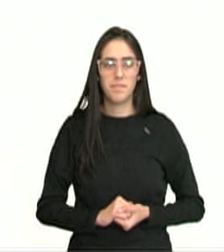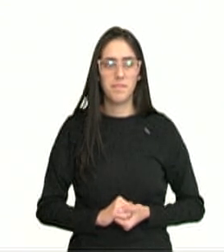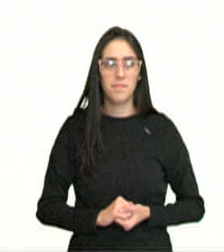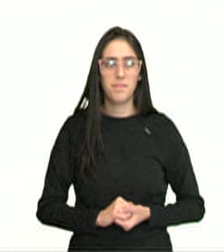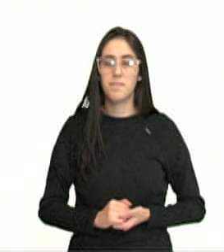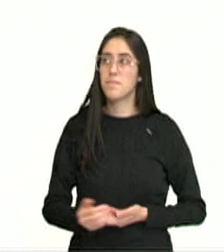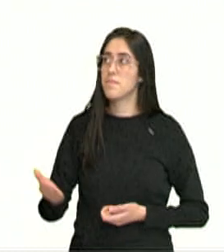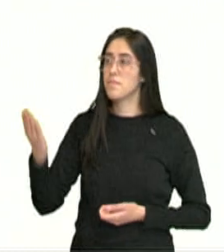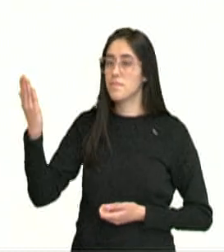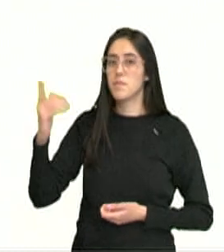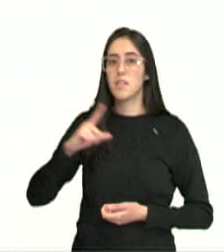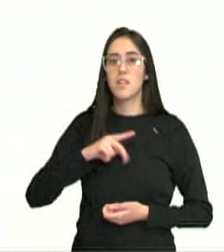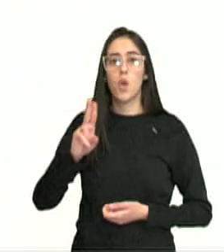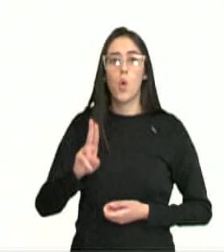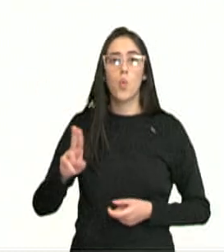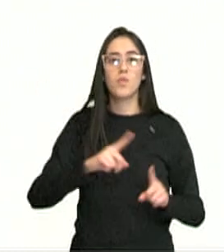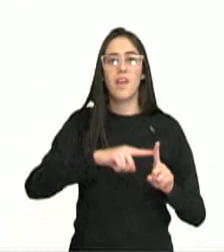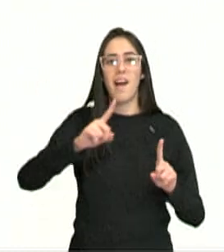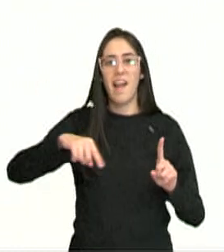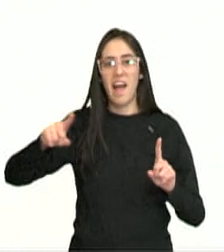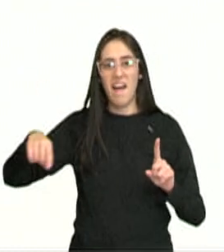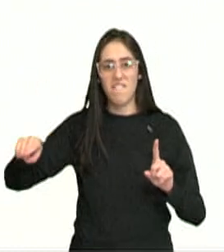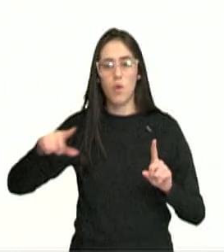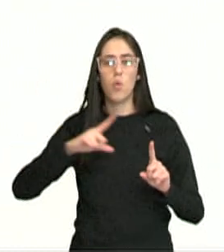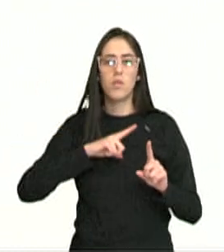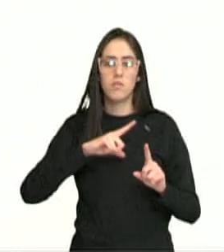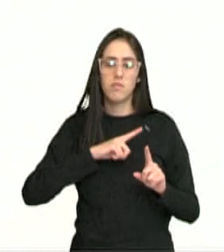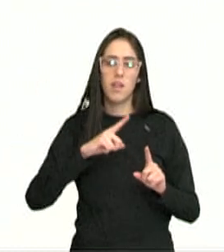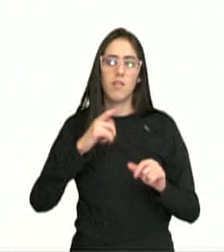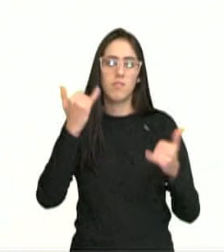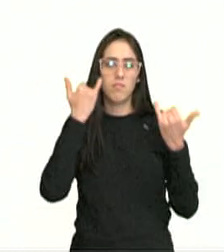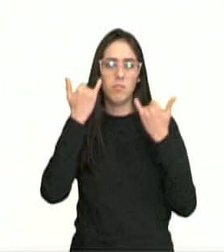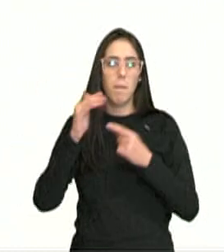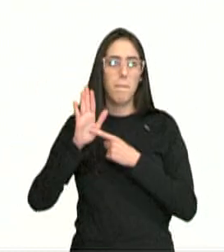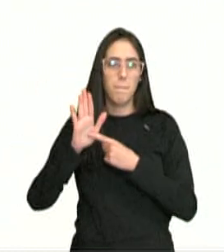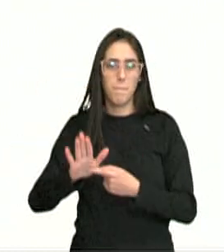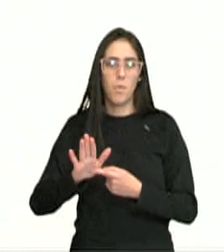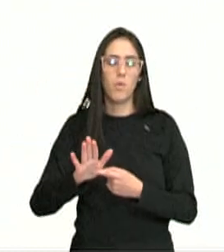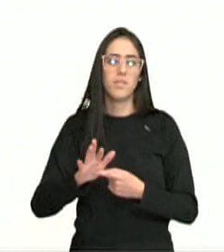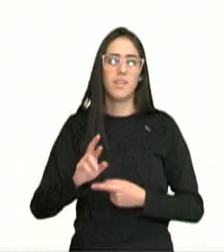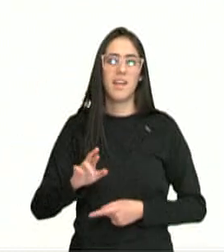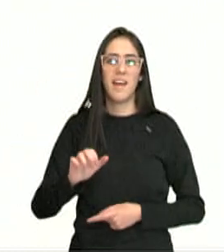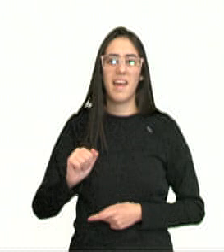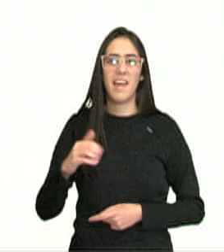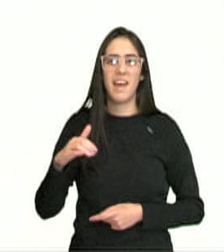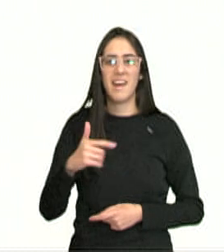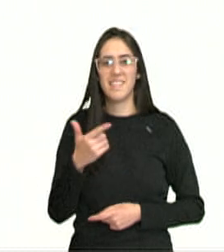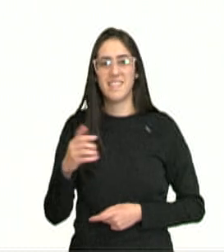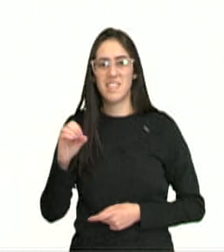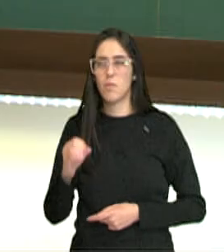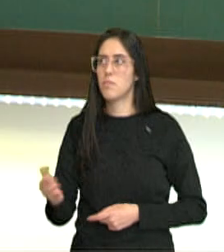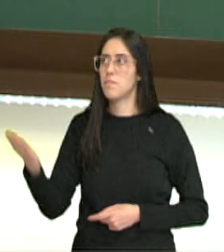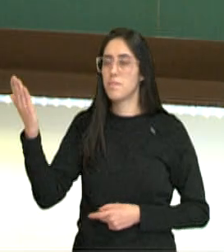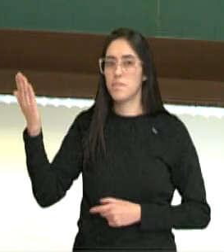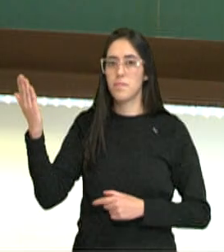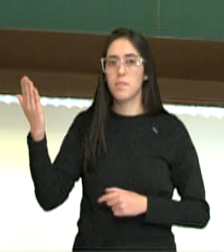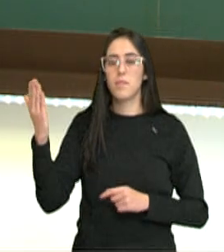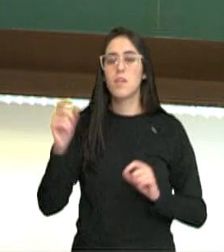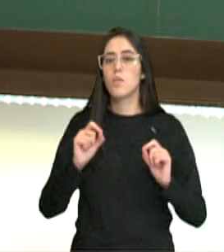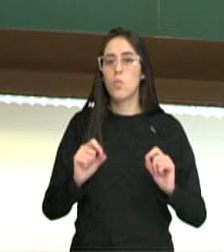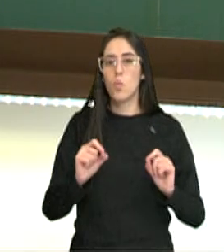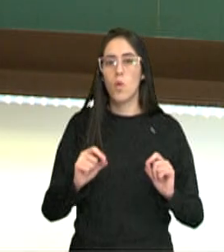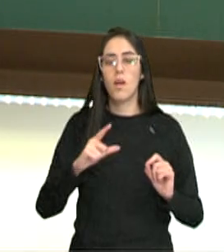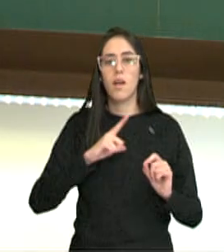Na cinética, usamos muitos gráficos para representar o processo das reações. Então, os gráficos de cinética química basicamente